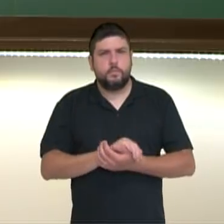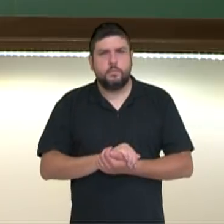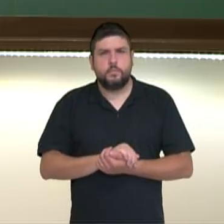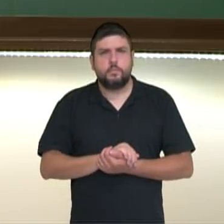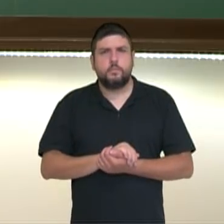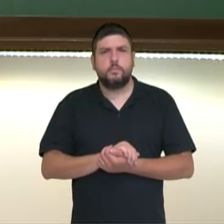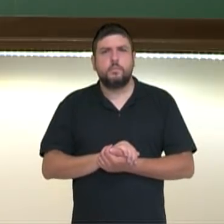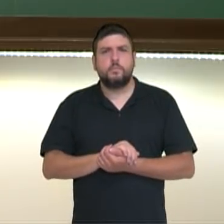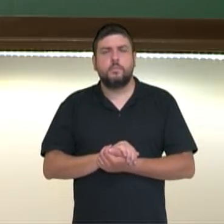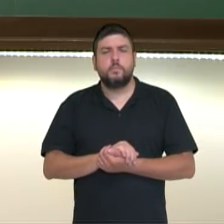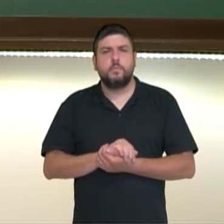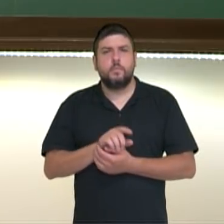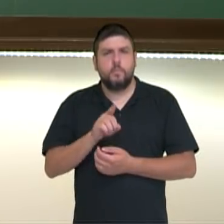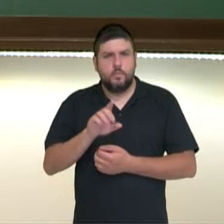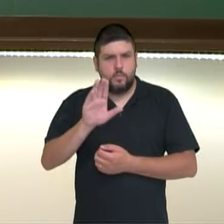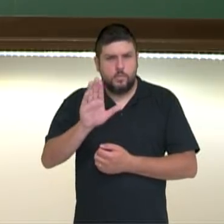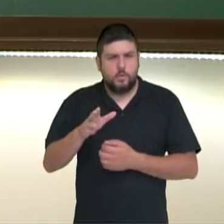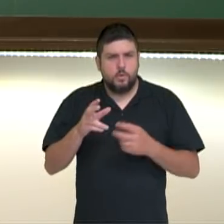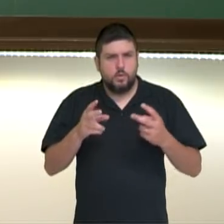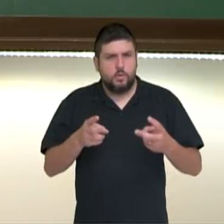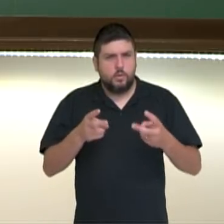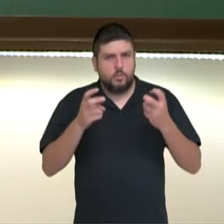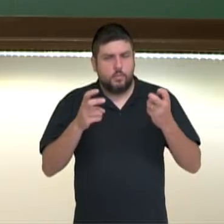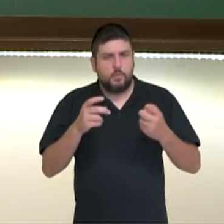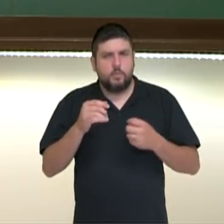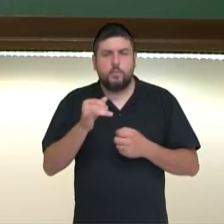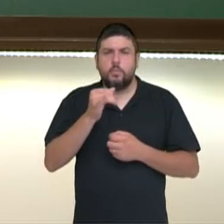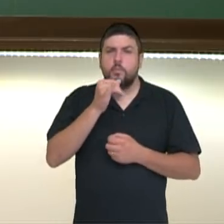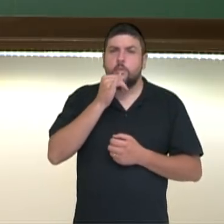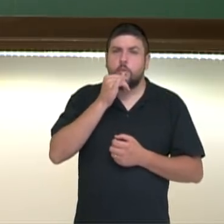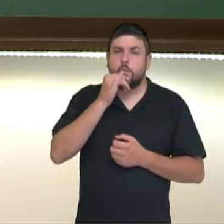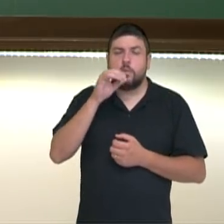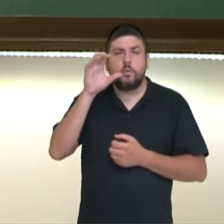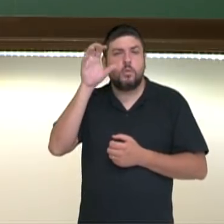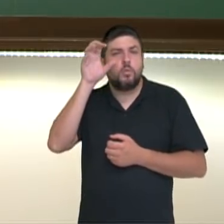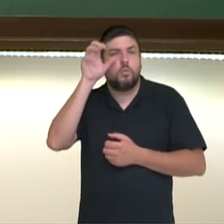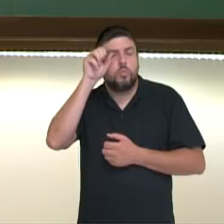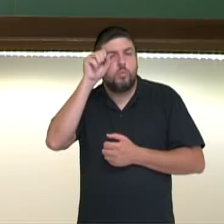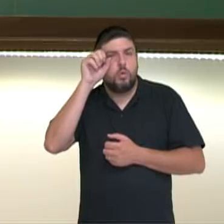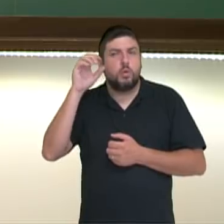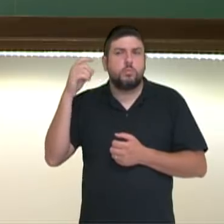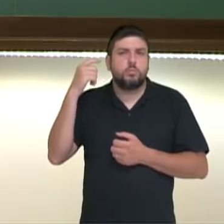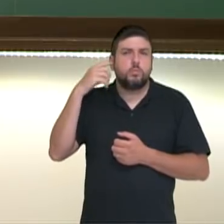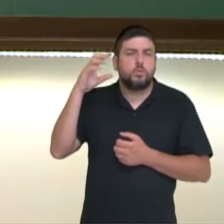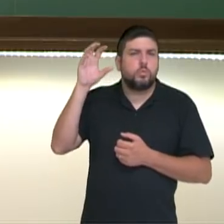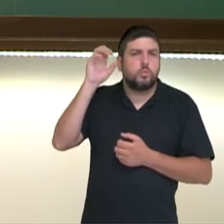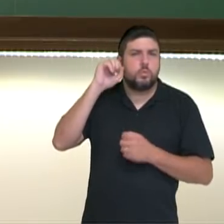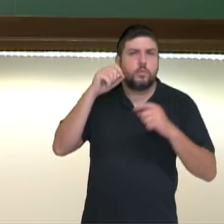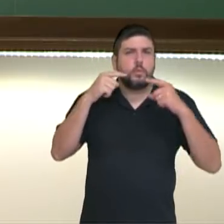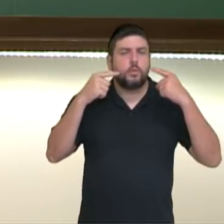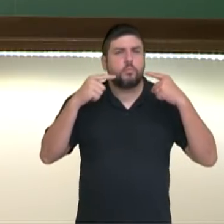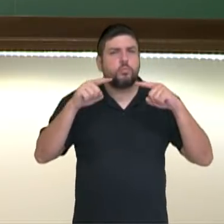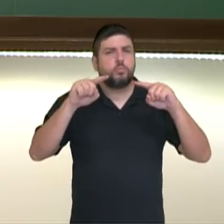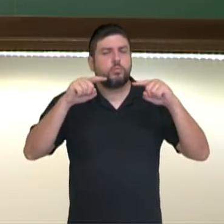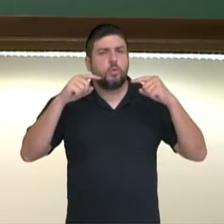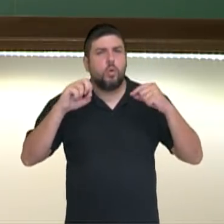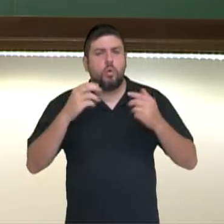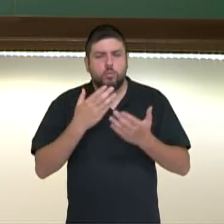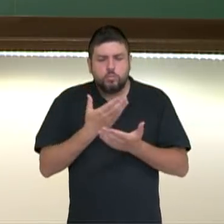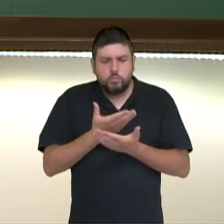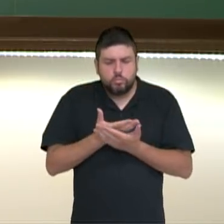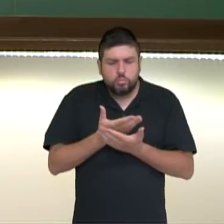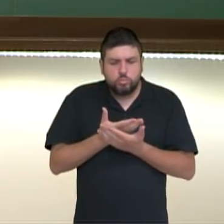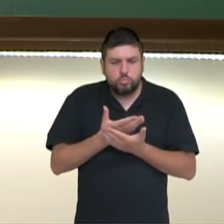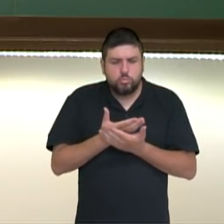percebeu? Você está lá no seu quarto, né, ouvindo uma música ou estudando, de repente alguém